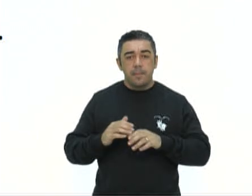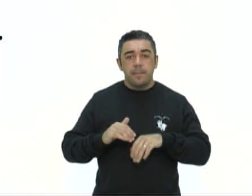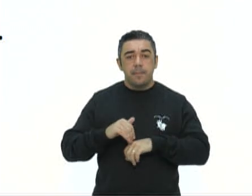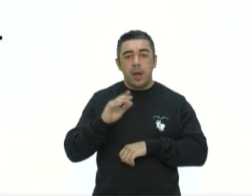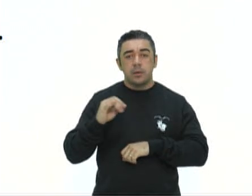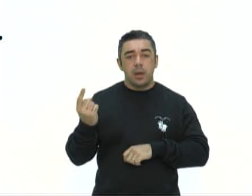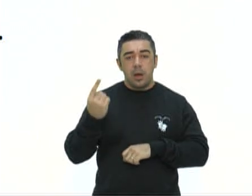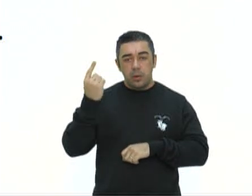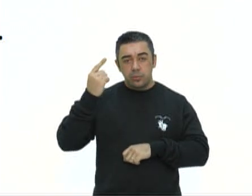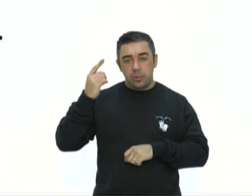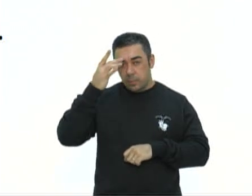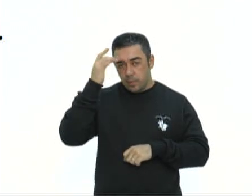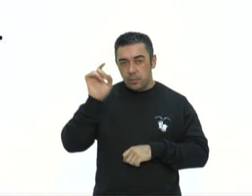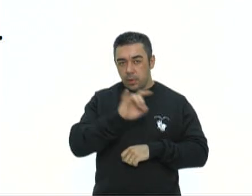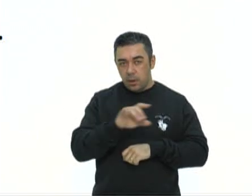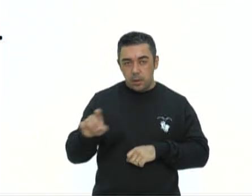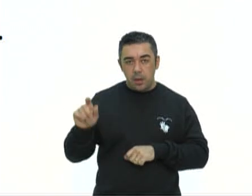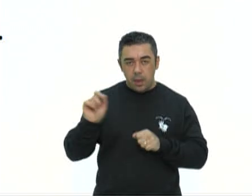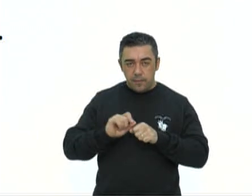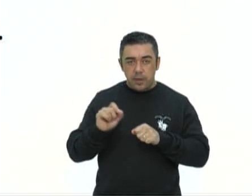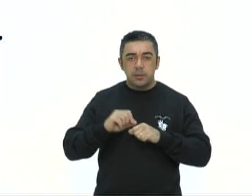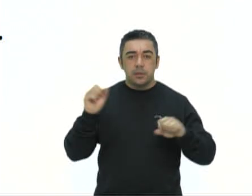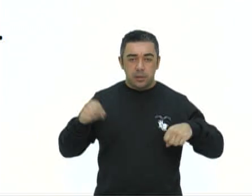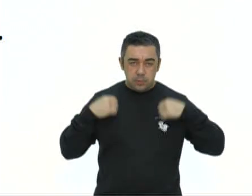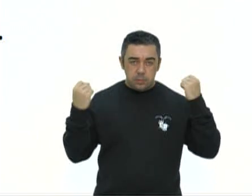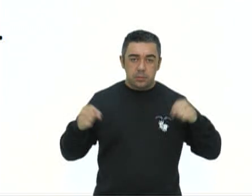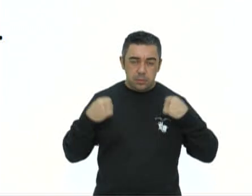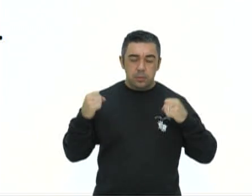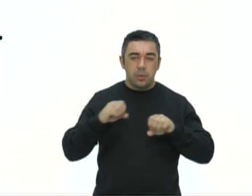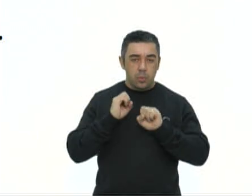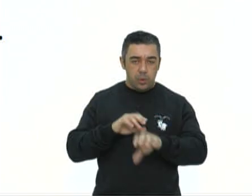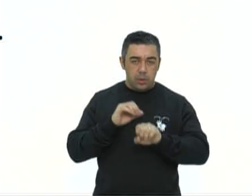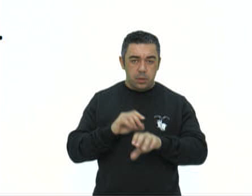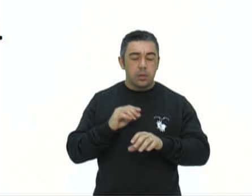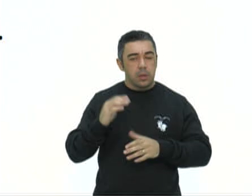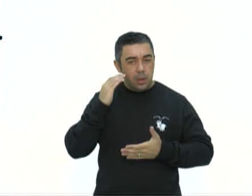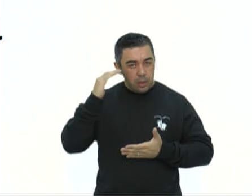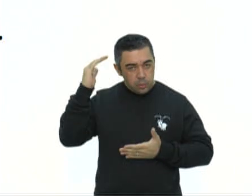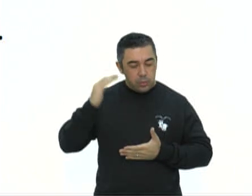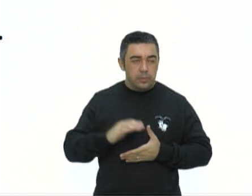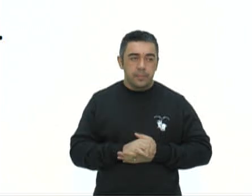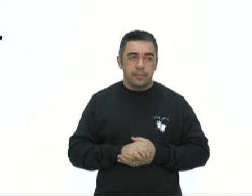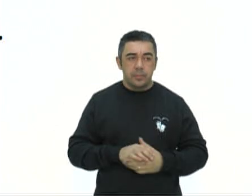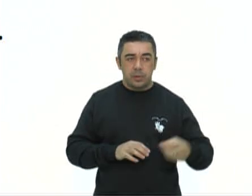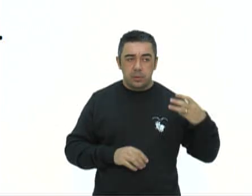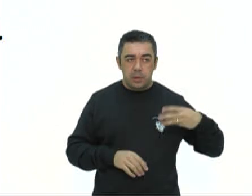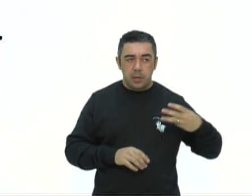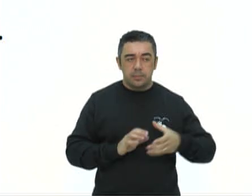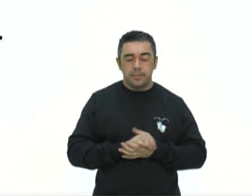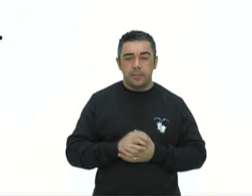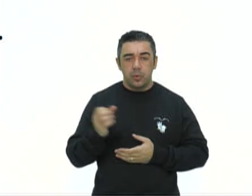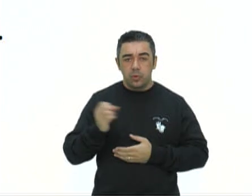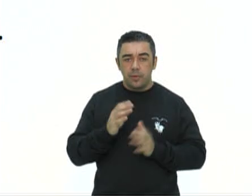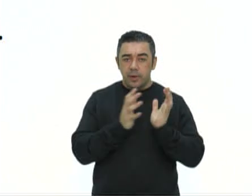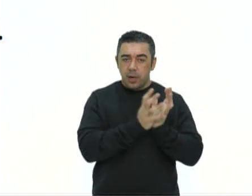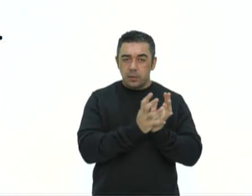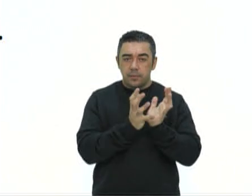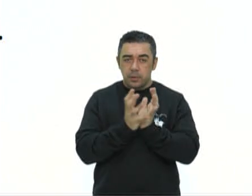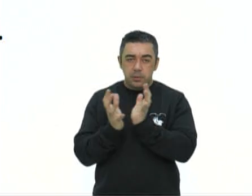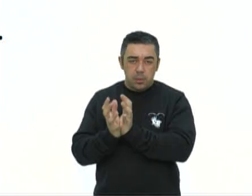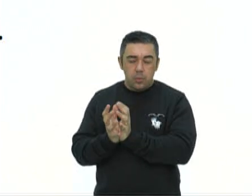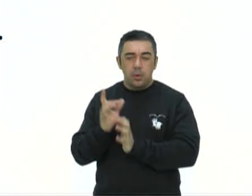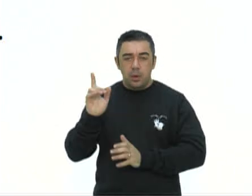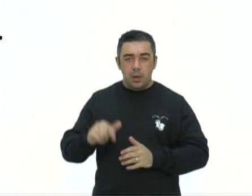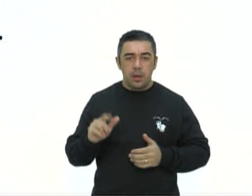altura média de seus indivíduos por meio de atividades físicas orientadas para adultos. 3. Uma nova classificação que